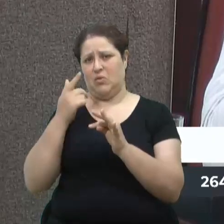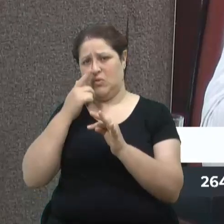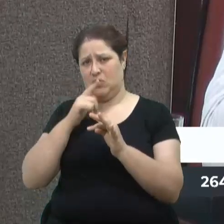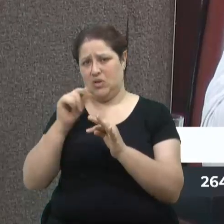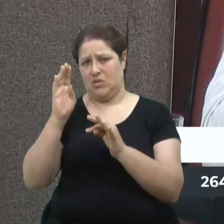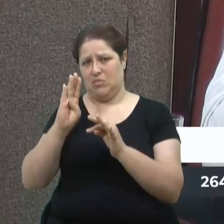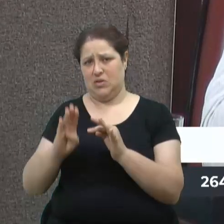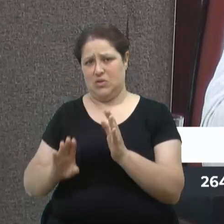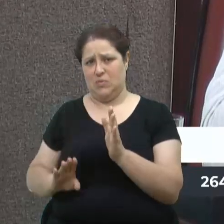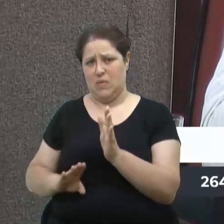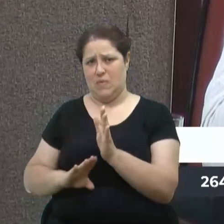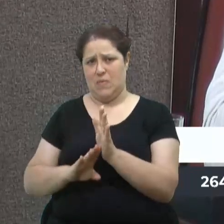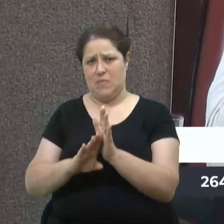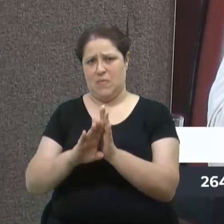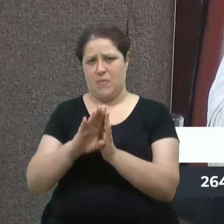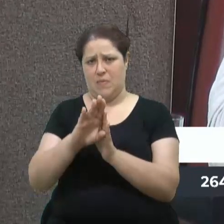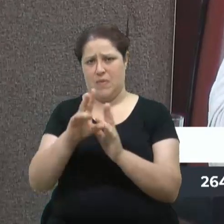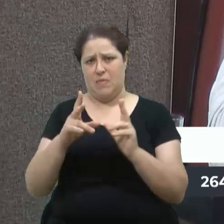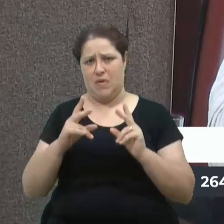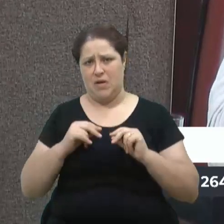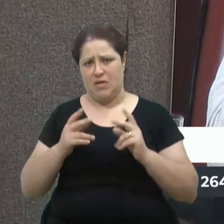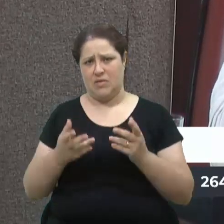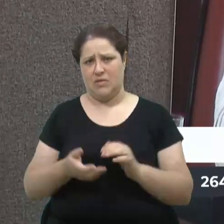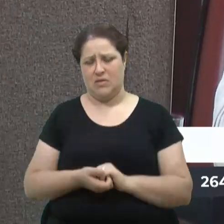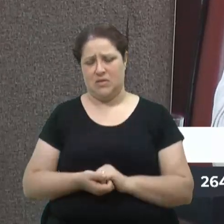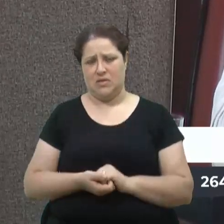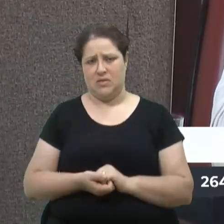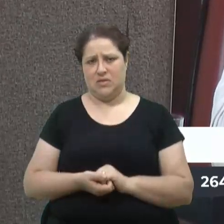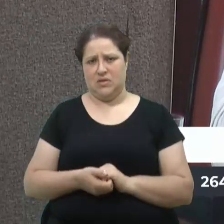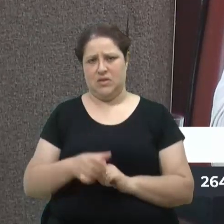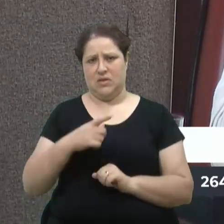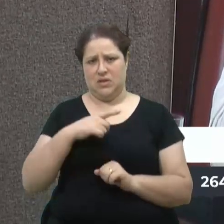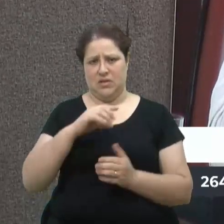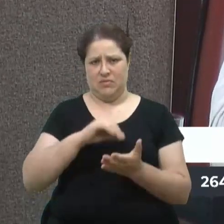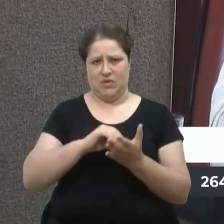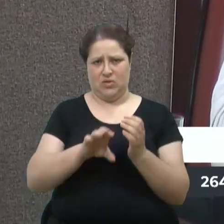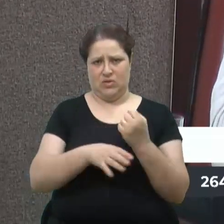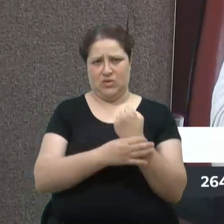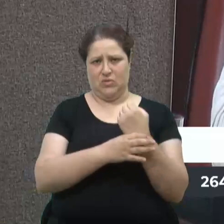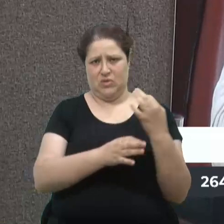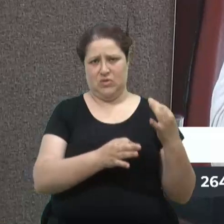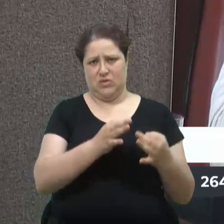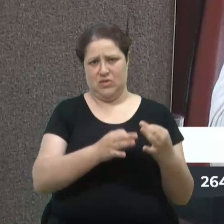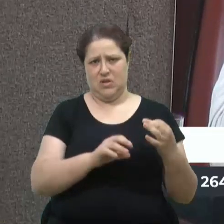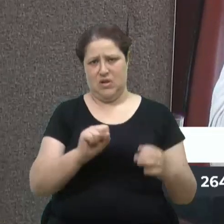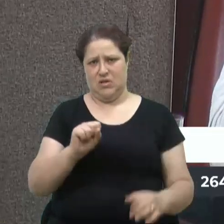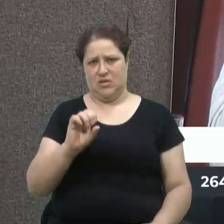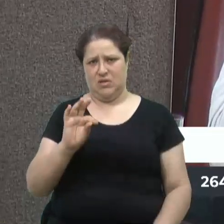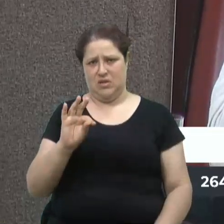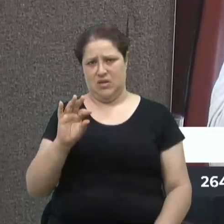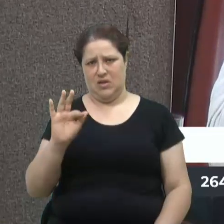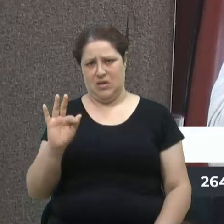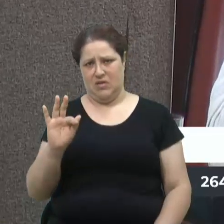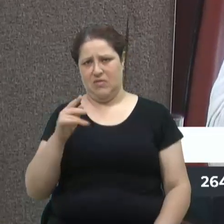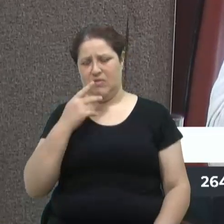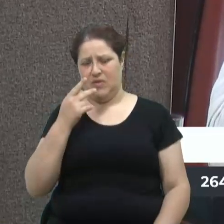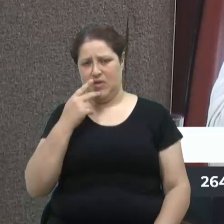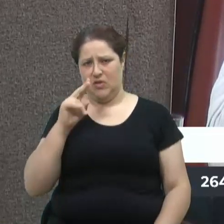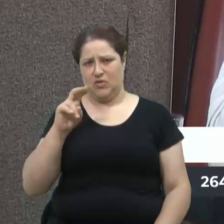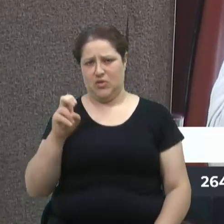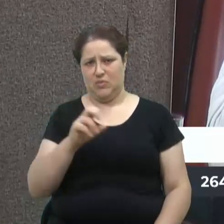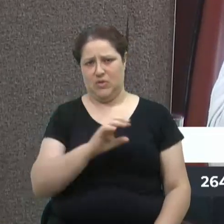merece? Essa insegurança jurídica até que o STF, que o senhor falou, sobre o trânsito em julgado, é muito perigoso para as